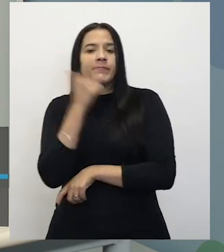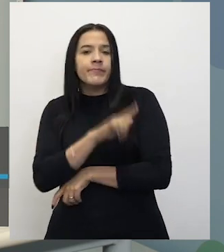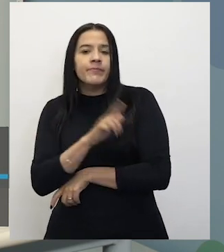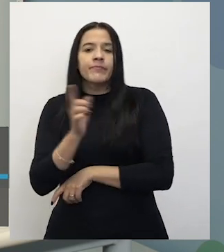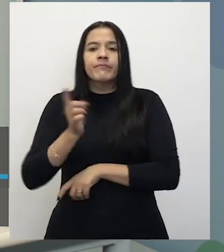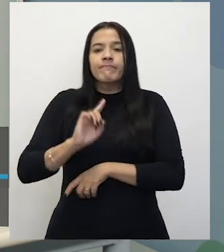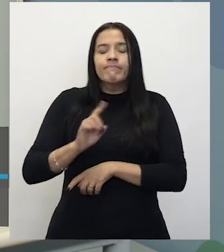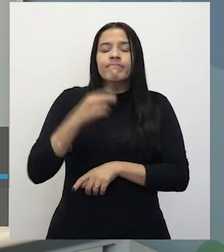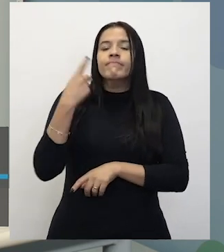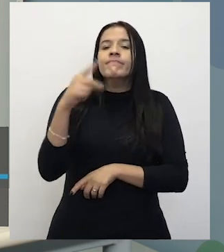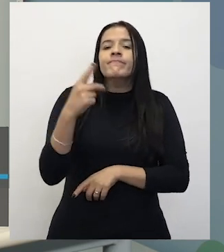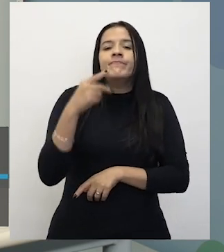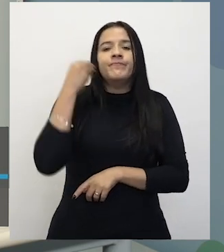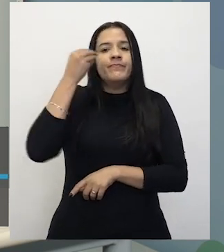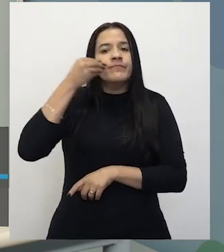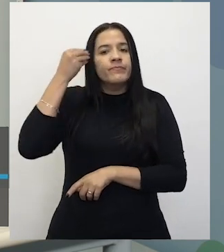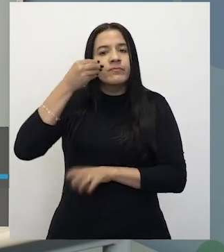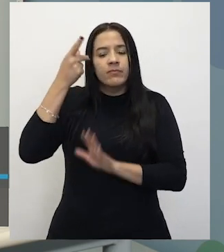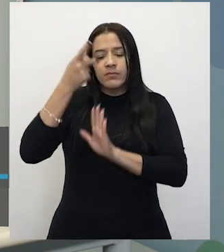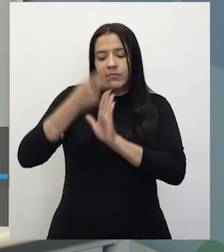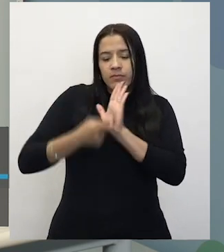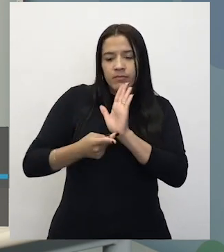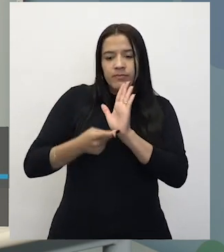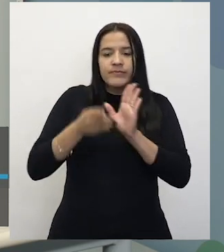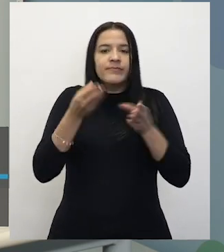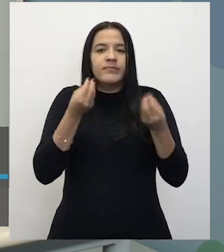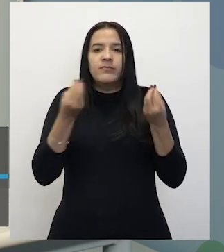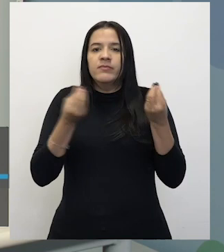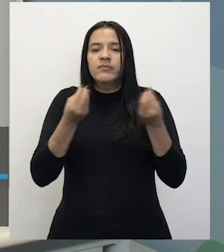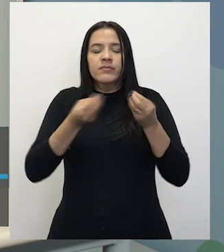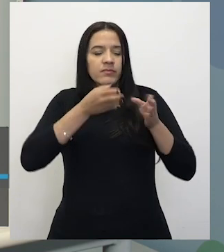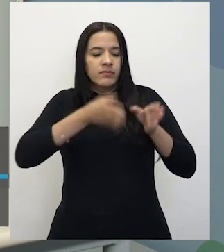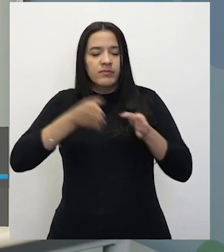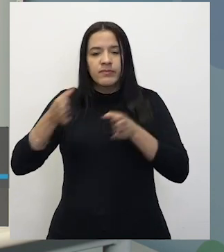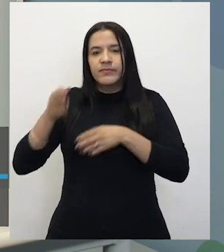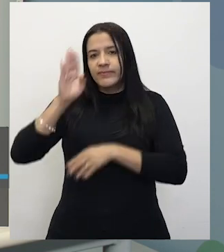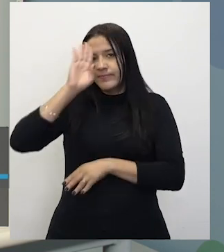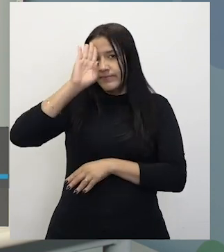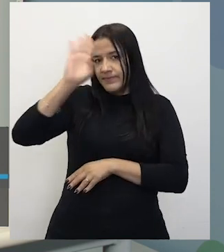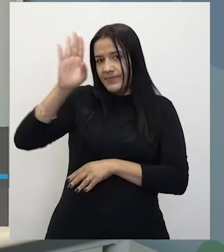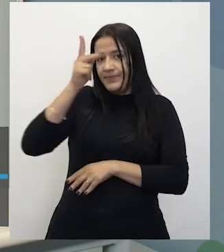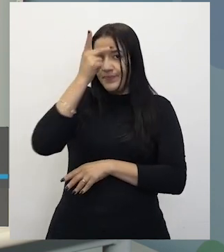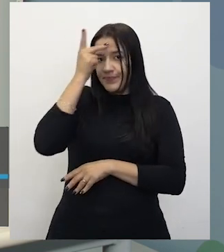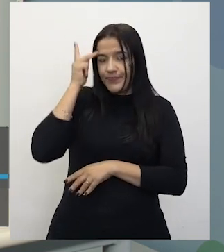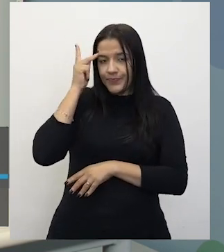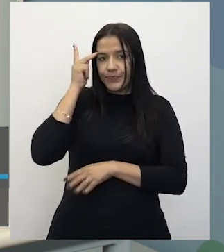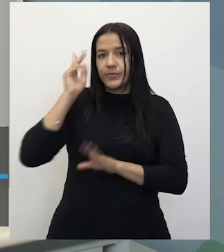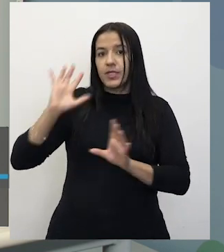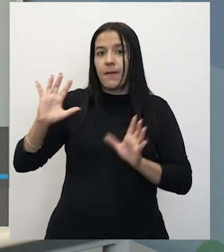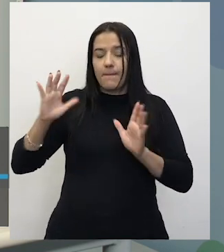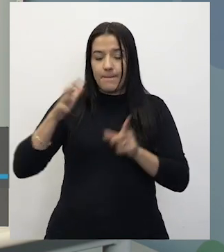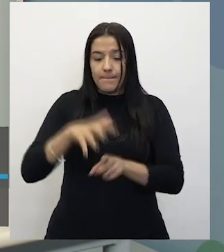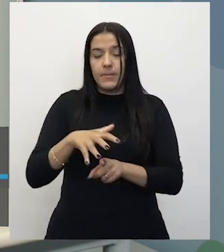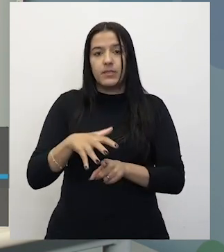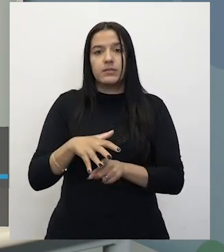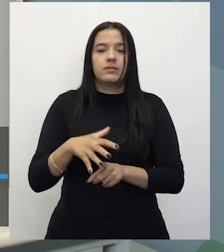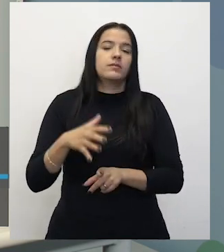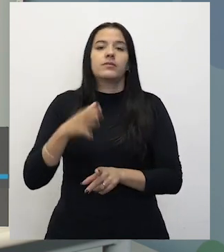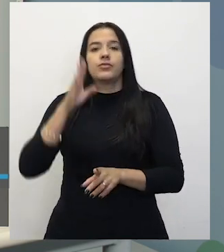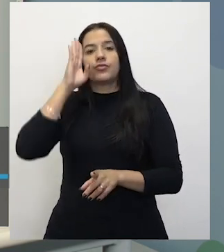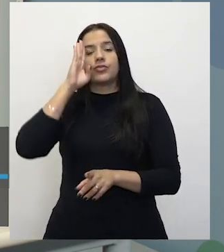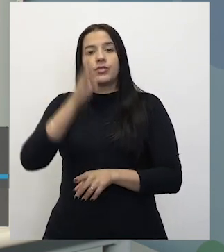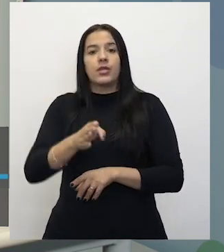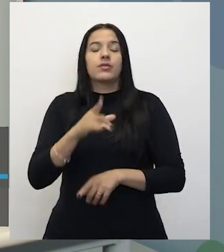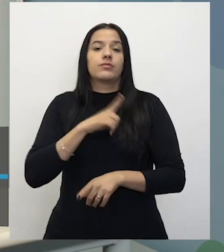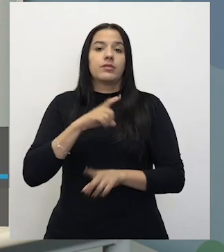essa experiência do projeto. E principalmente as pessoas que estão sendo impactadas diretamente com essa ação